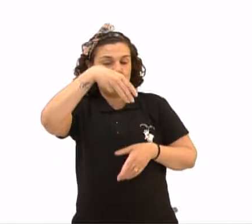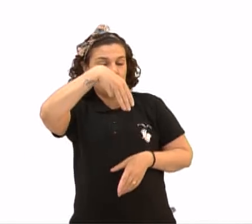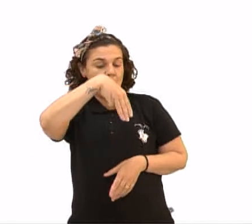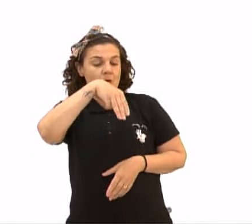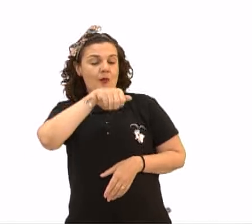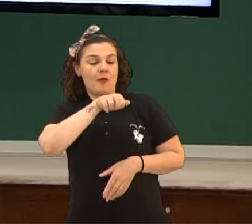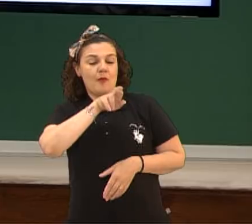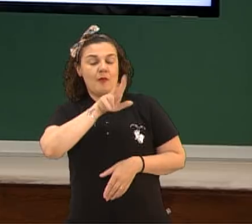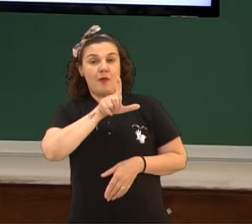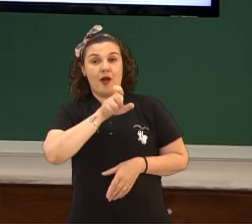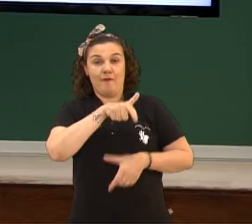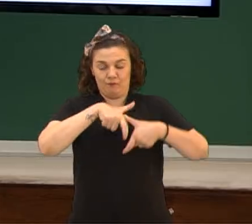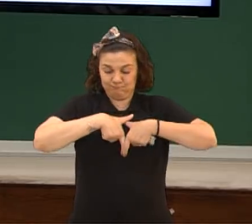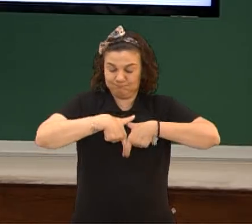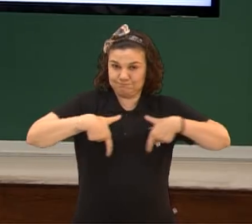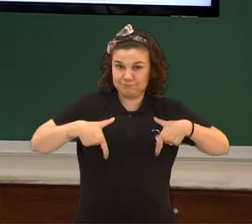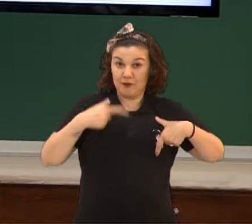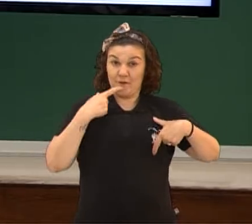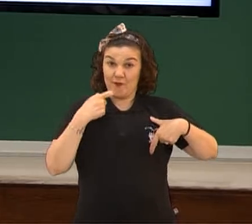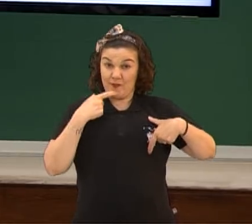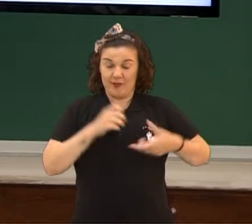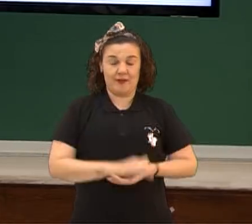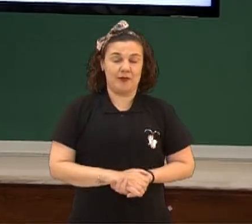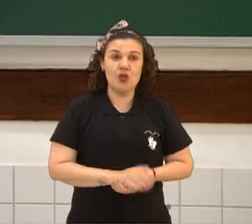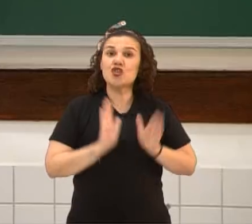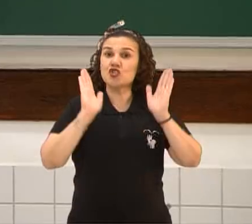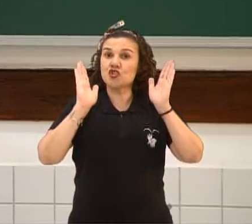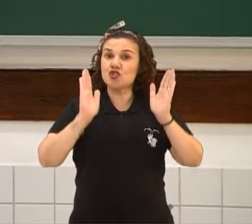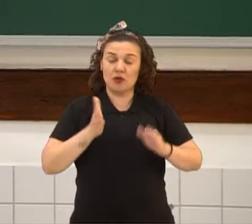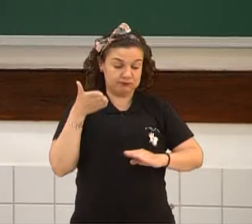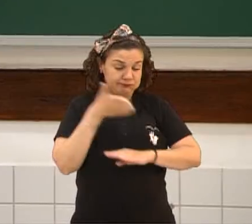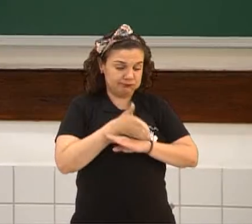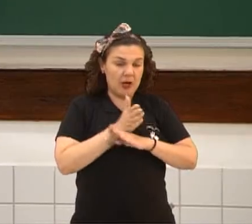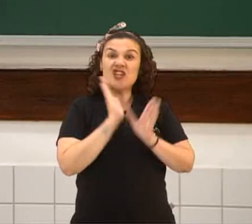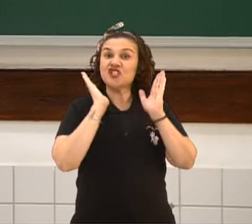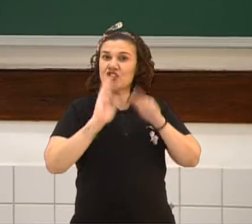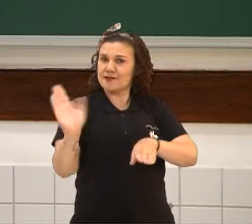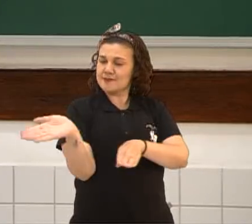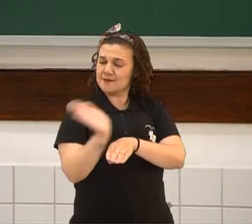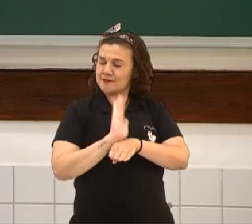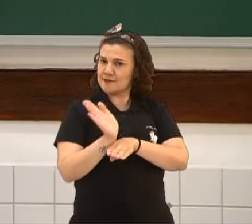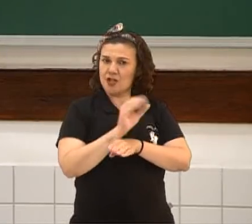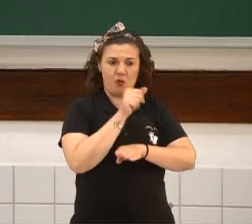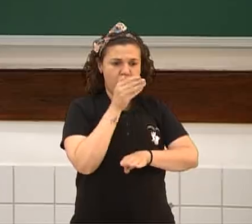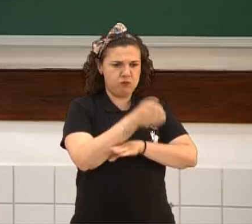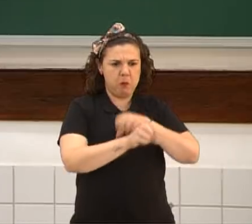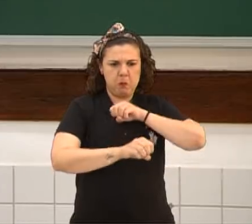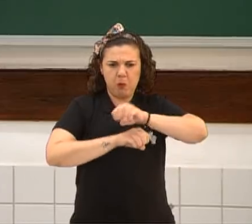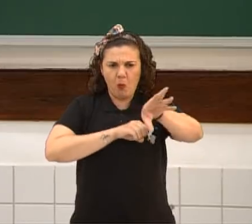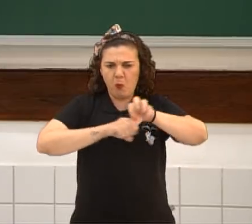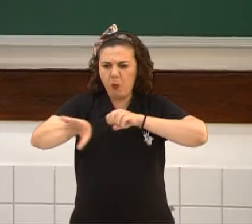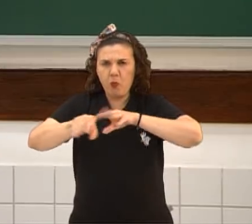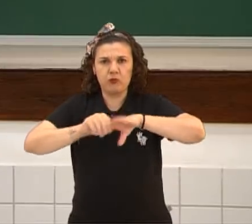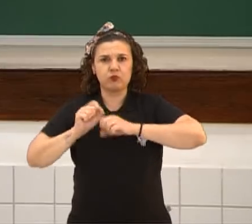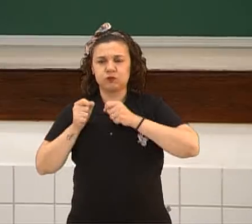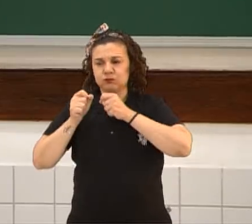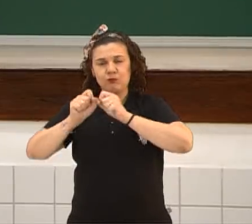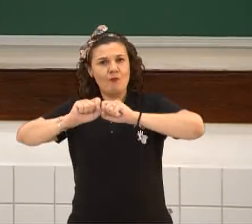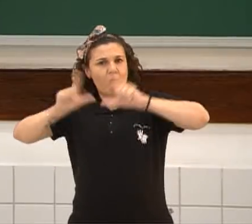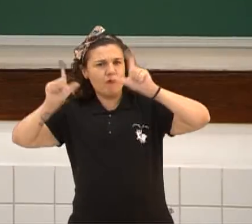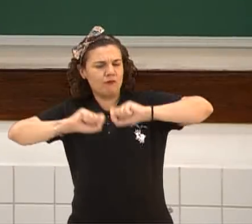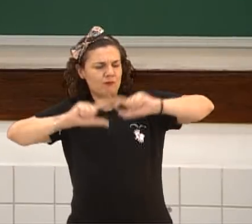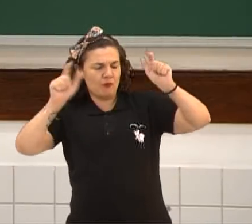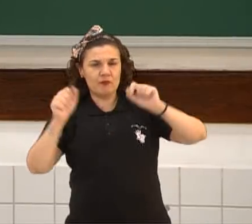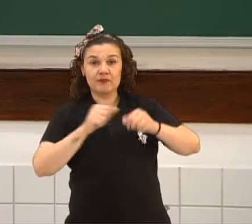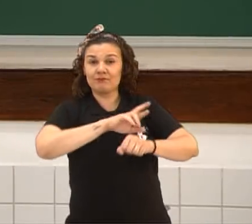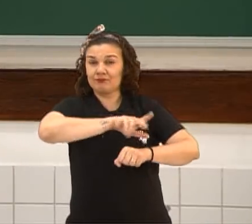tem vários super-heróis, principalmente já foi explorado muito no universo cinematográfico, já são muitos filmes que foram